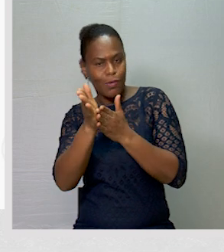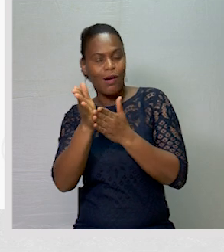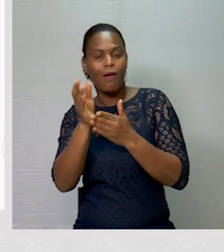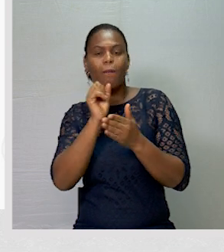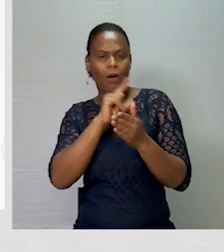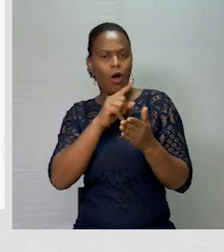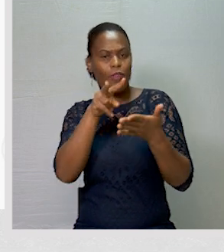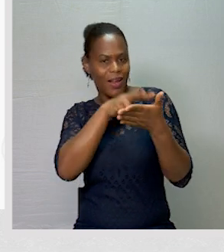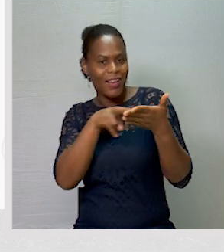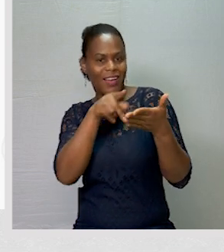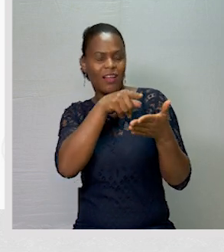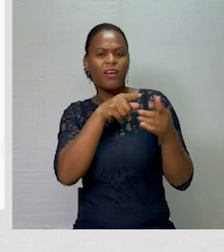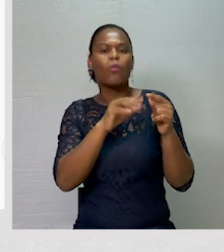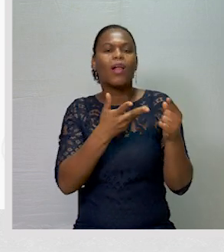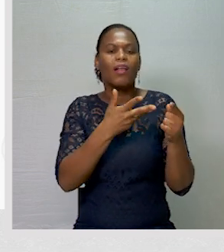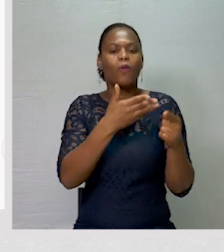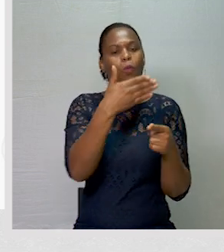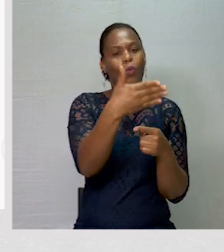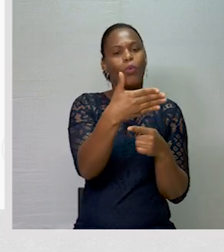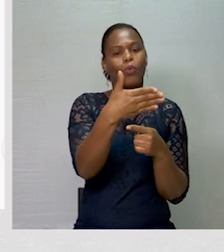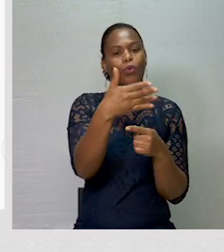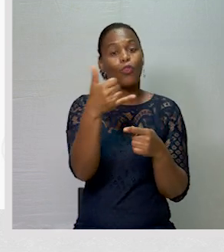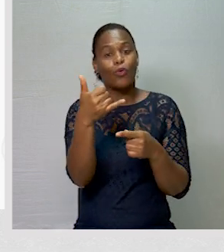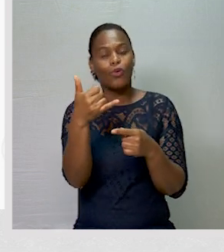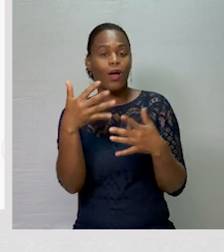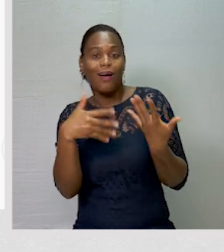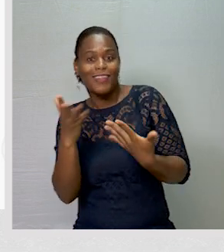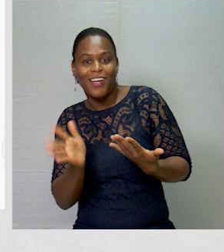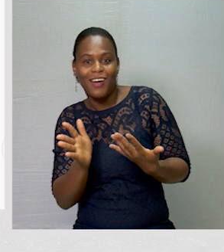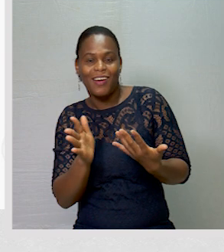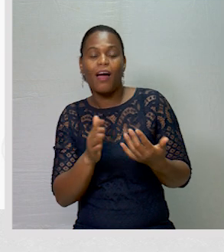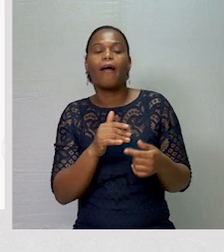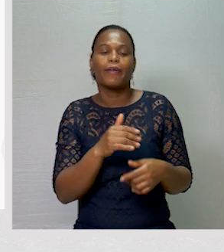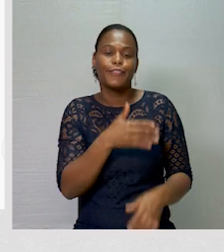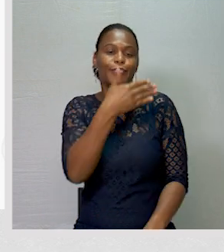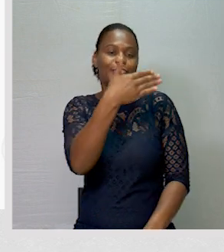números. Podem ler. 1, 2 e já.